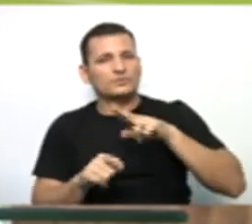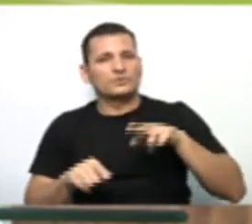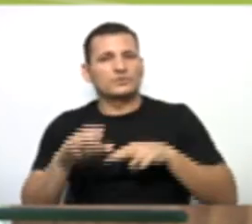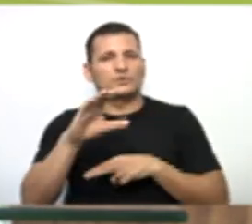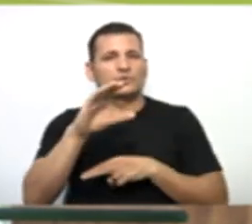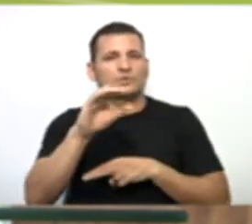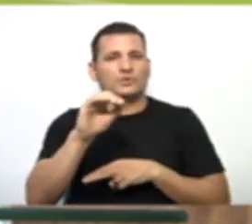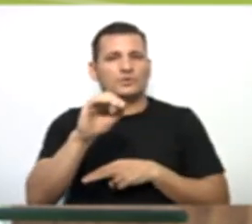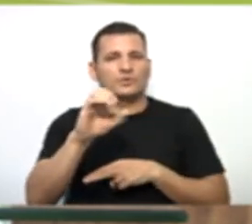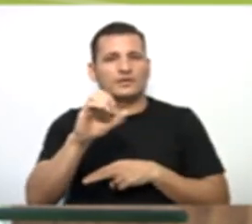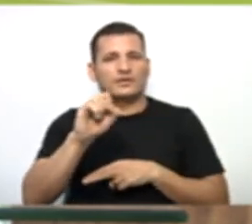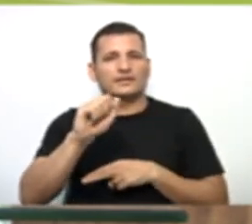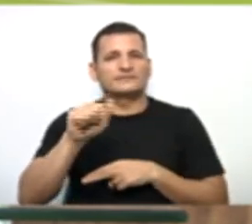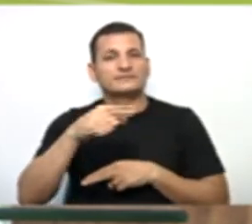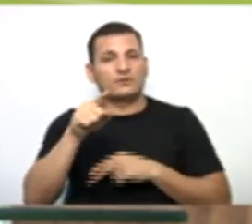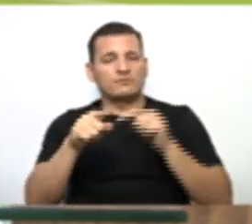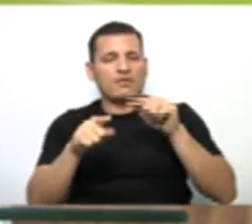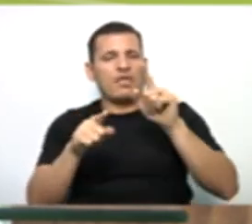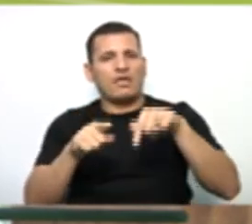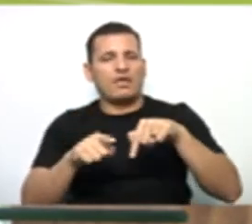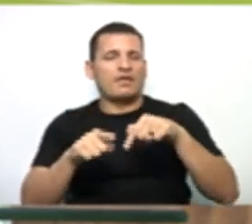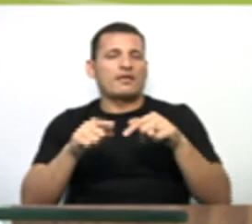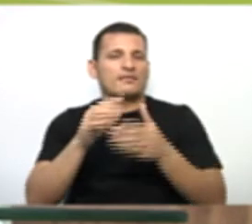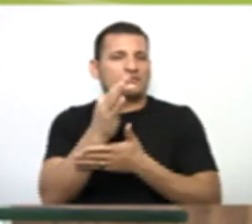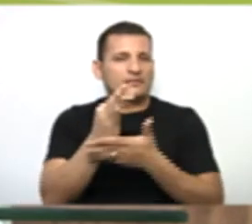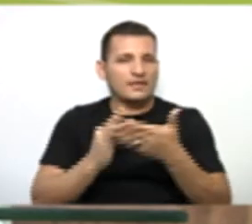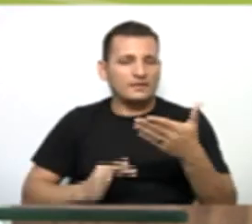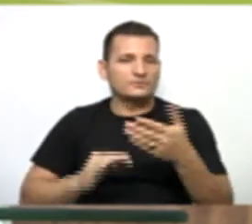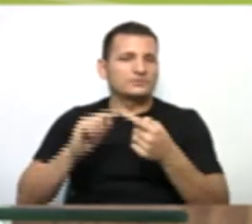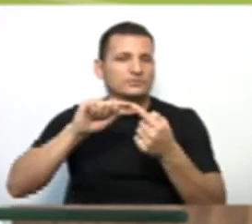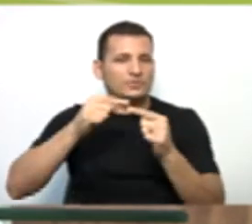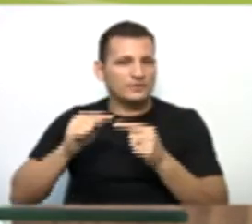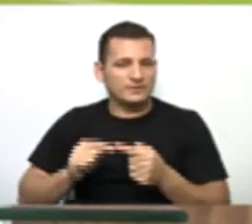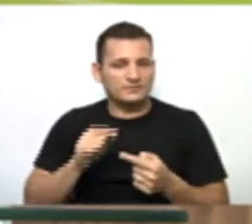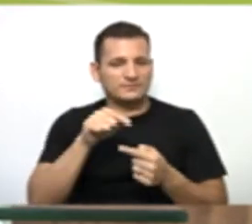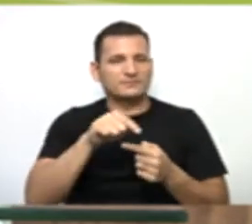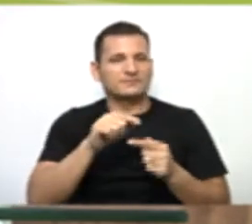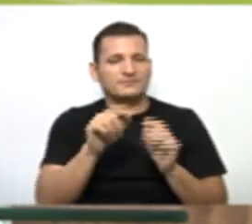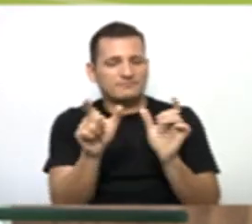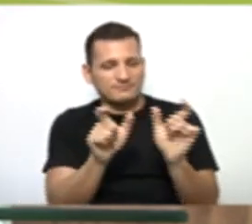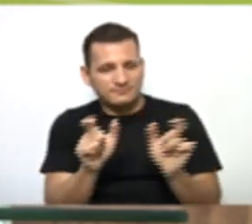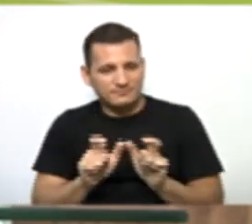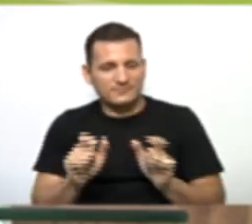Né? Coesão é no texto, o texto coeso, o texto onde as ideias estão